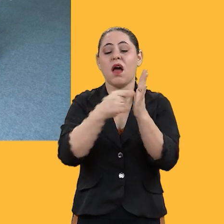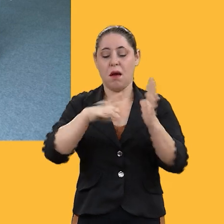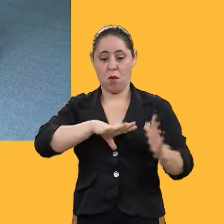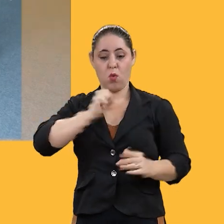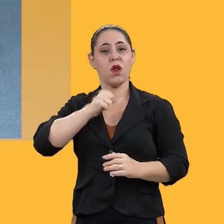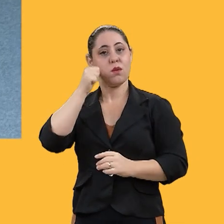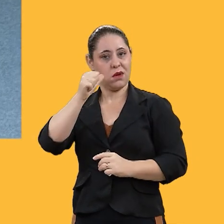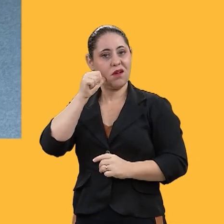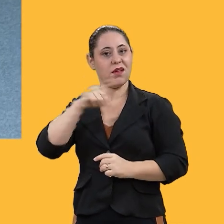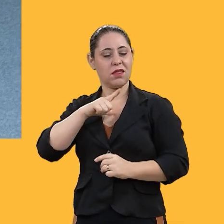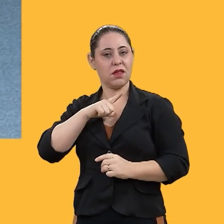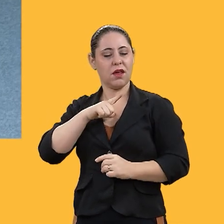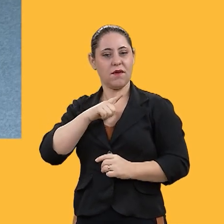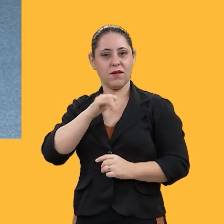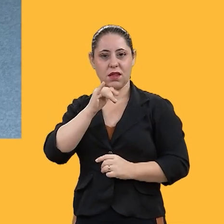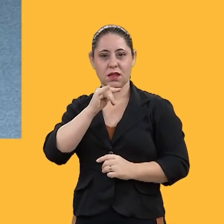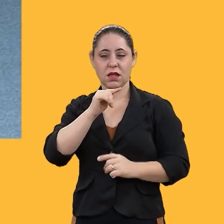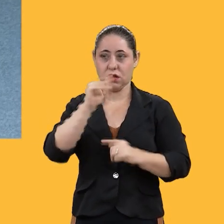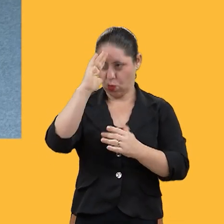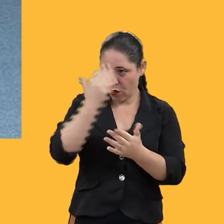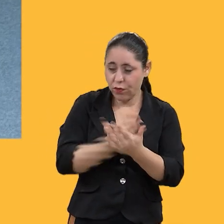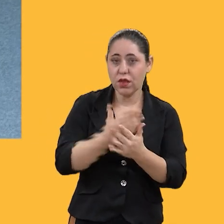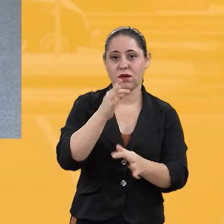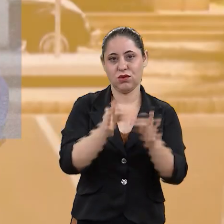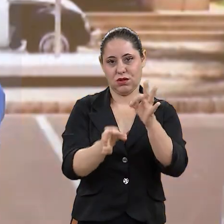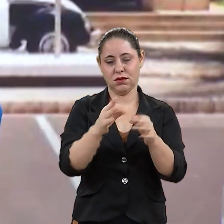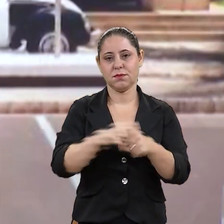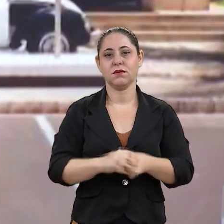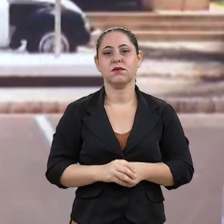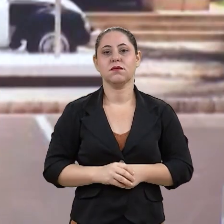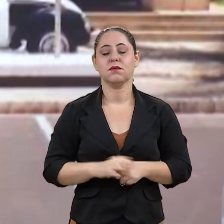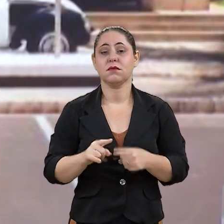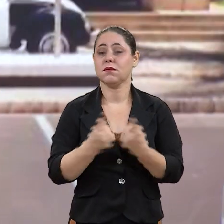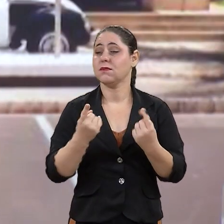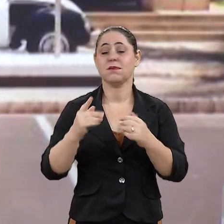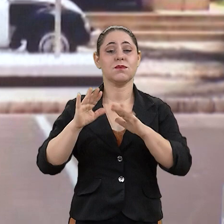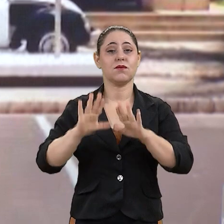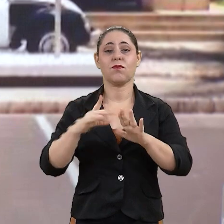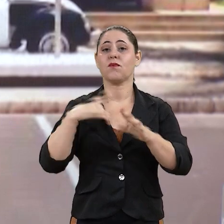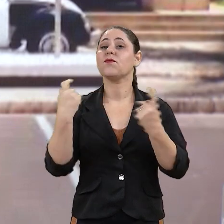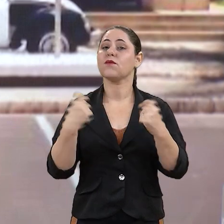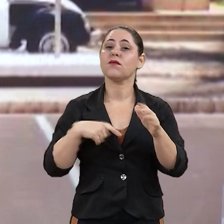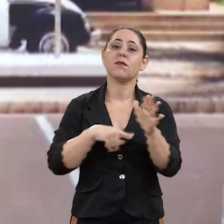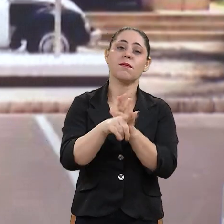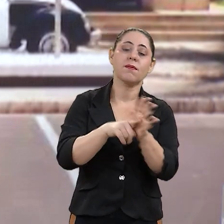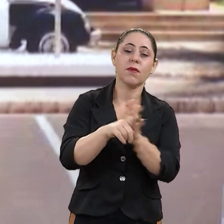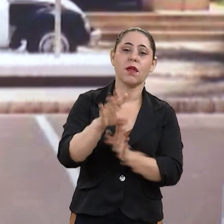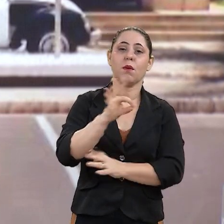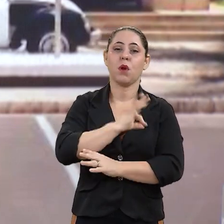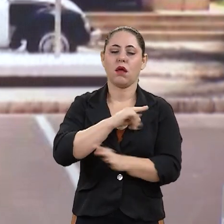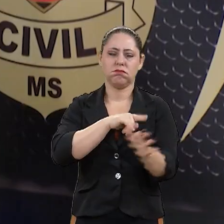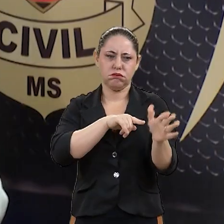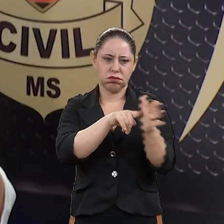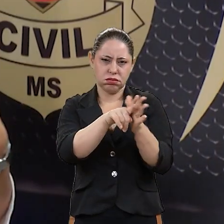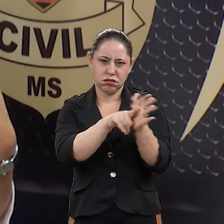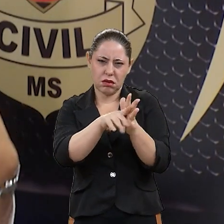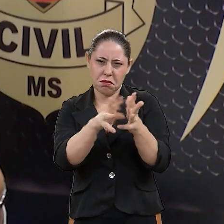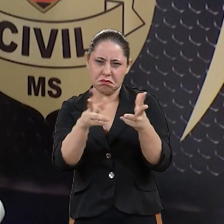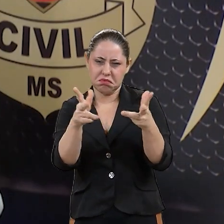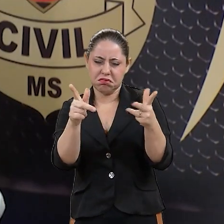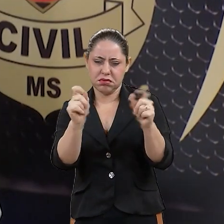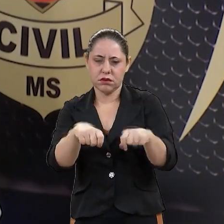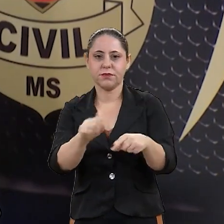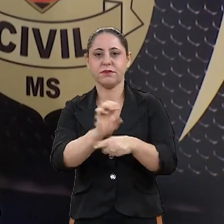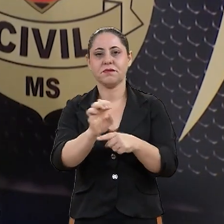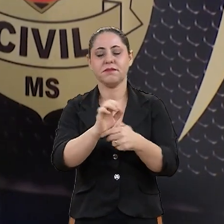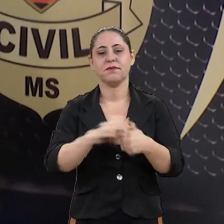mais confiantes na justiça. Por outro lado, tem que investigar, e a nossa polícia investiga muito em Mato Grosso do Sul, isso é um fato. Essa campanha mesmo,